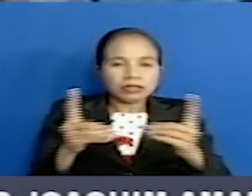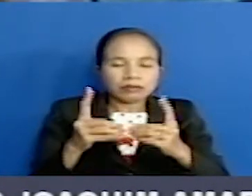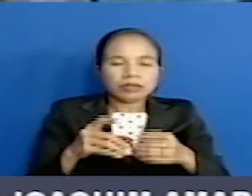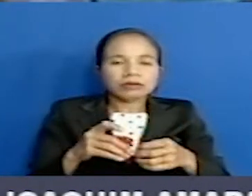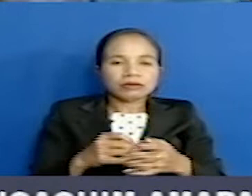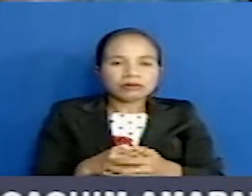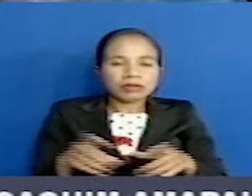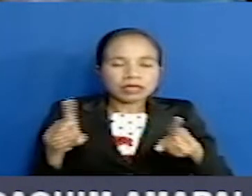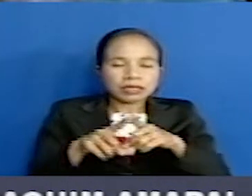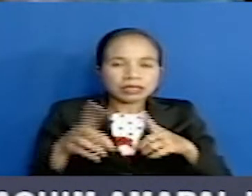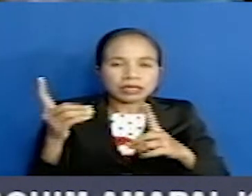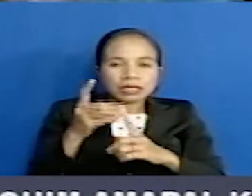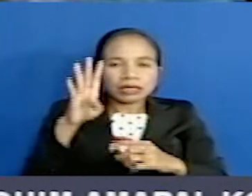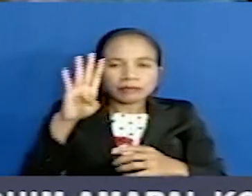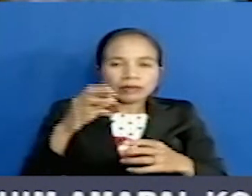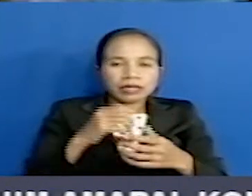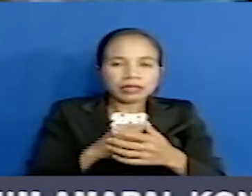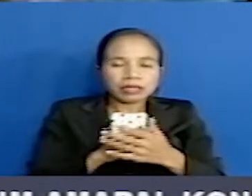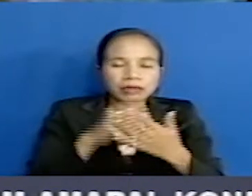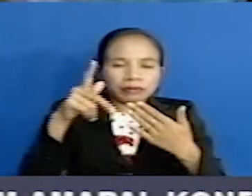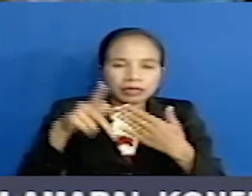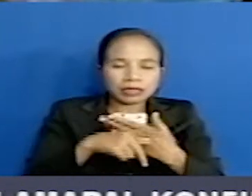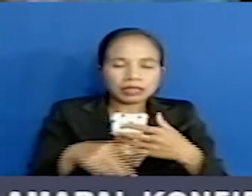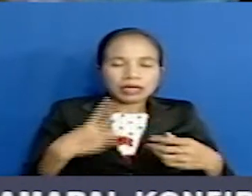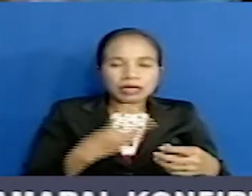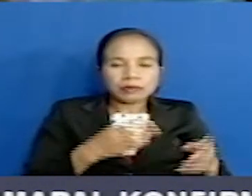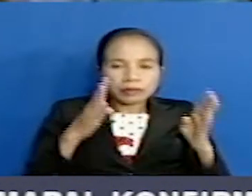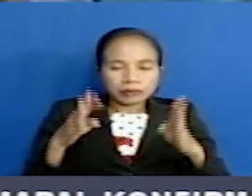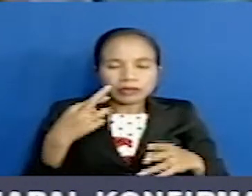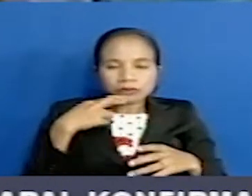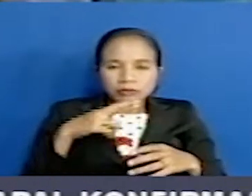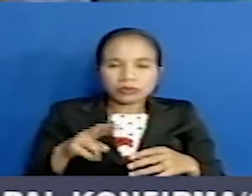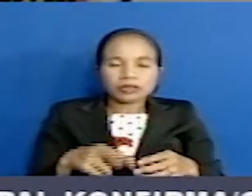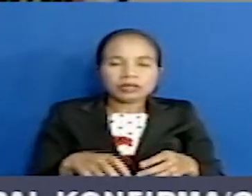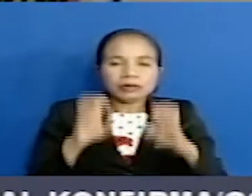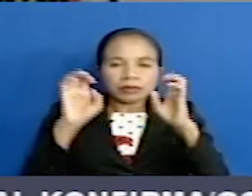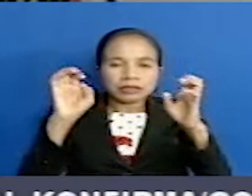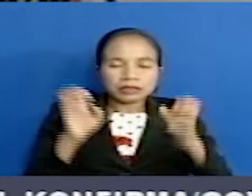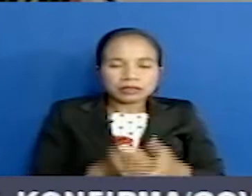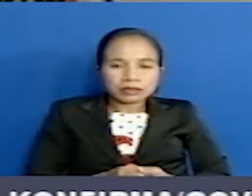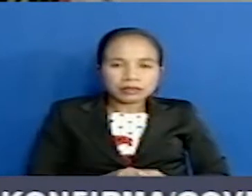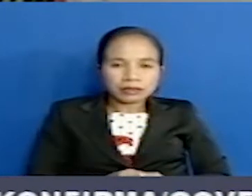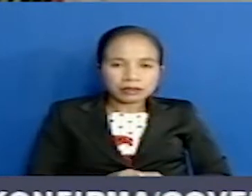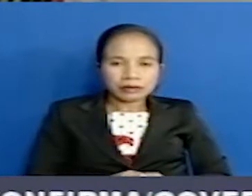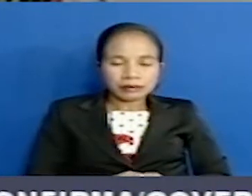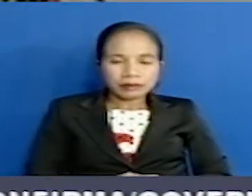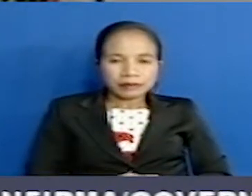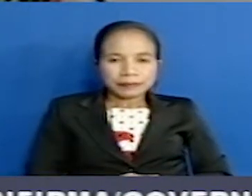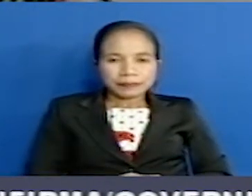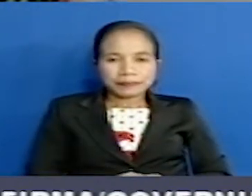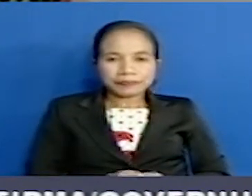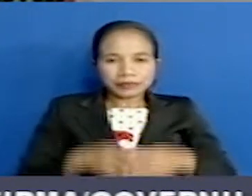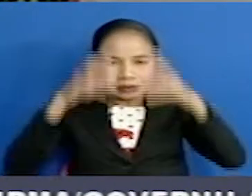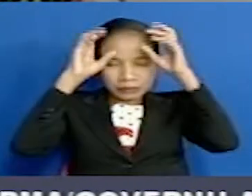karek, ami preparado para tu bele responde ba situação e a emergência nia. Presidente da Autoridade Municipal de